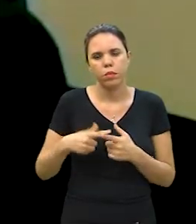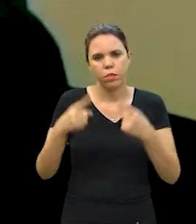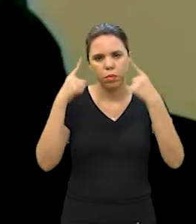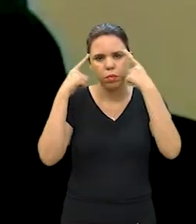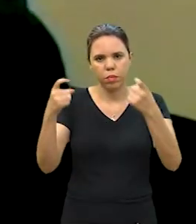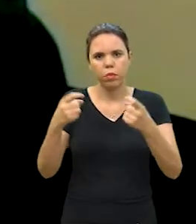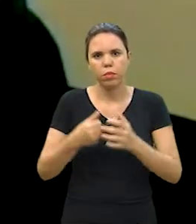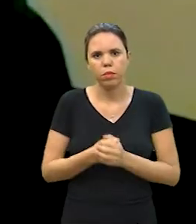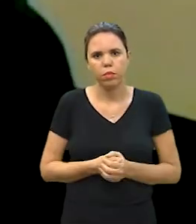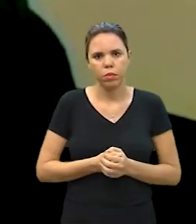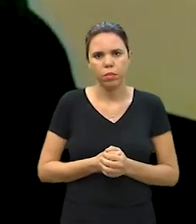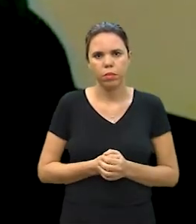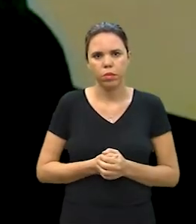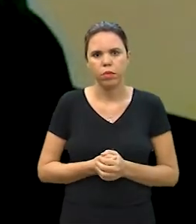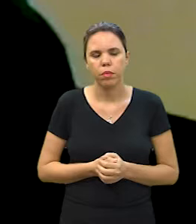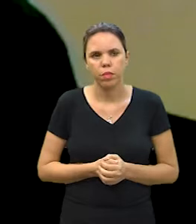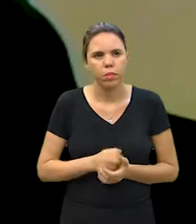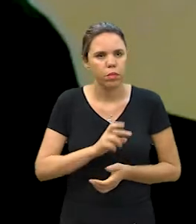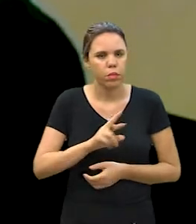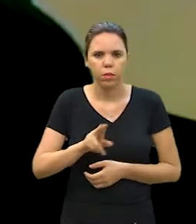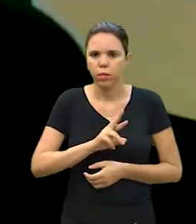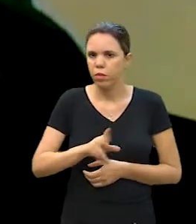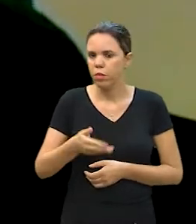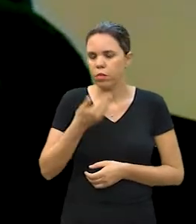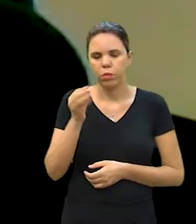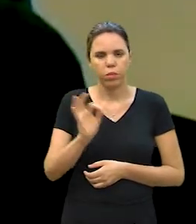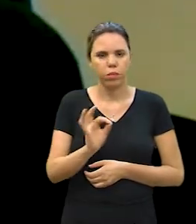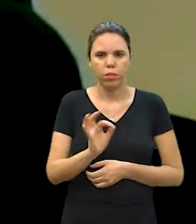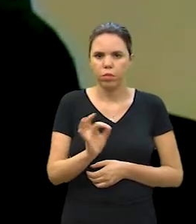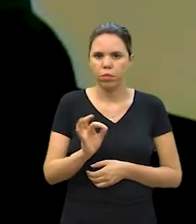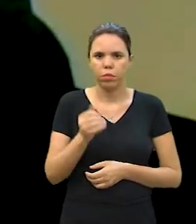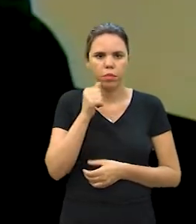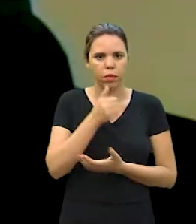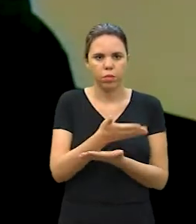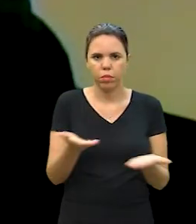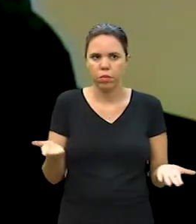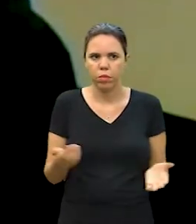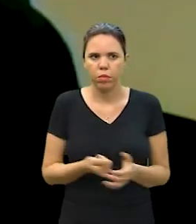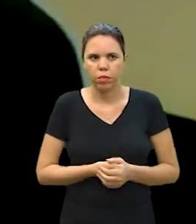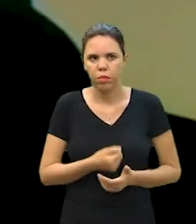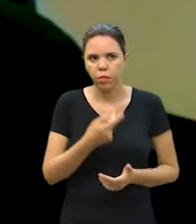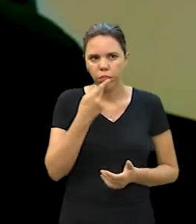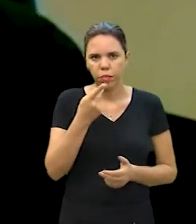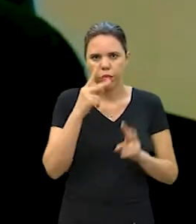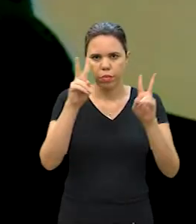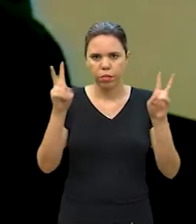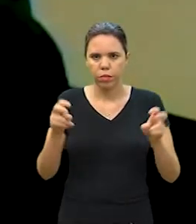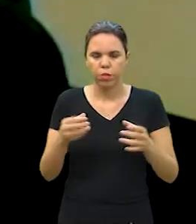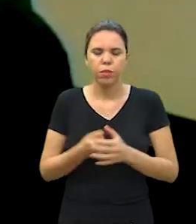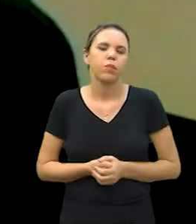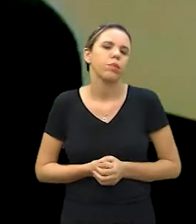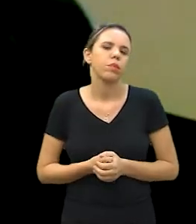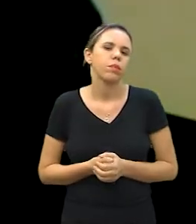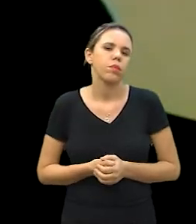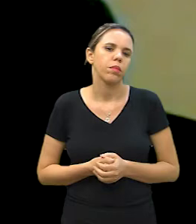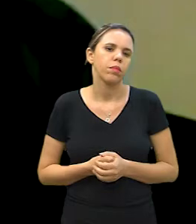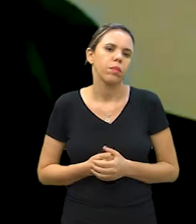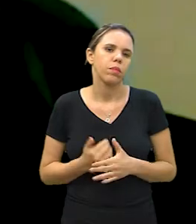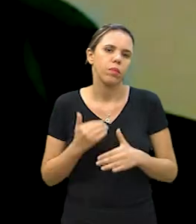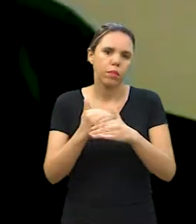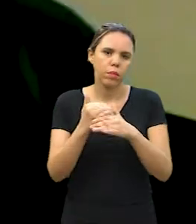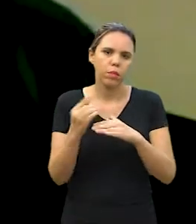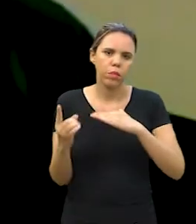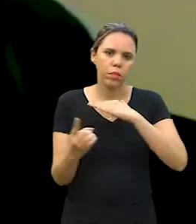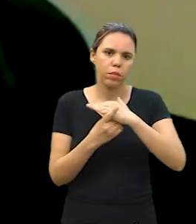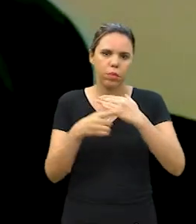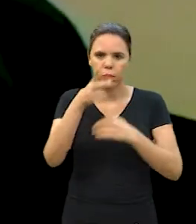de violência, que não é nada fácil para as mulheres falarem sobre isso, chegar num guichê